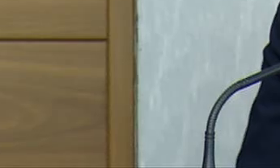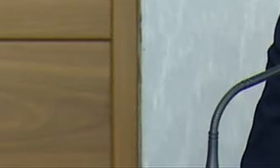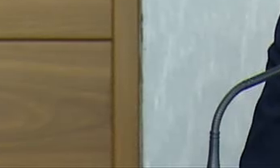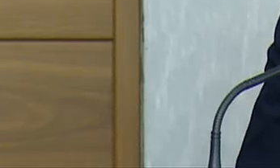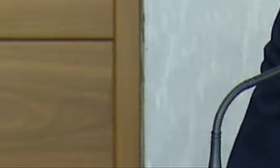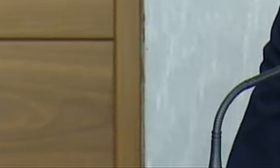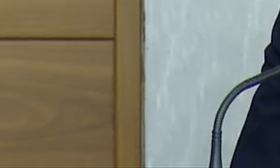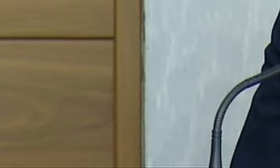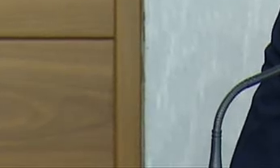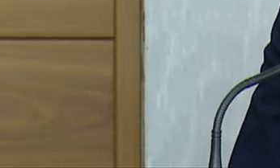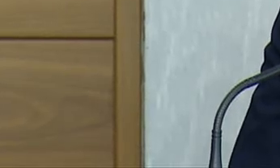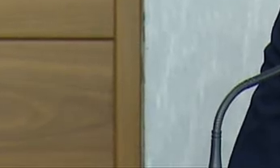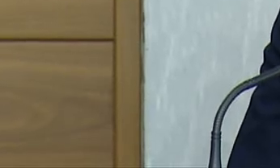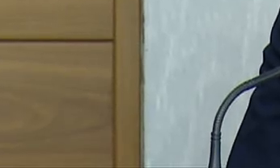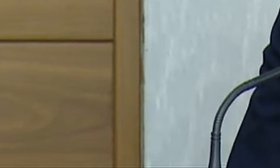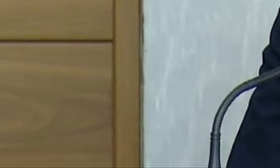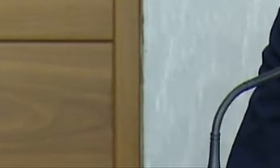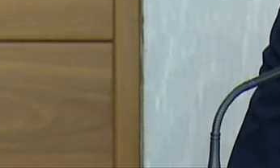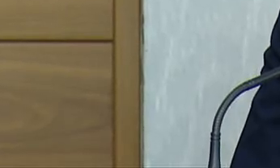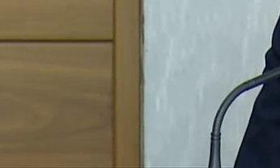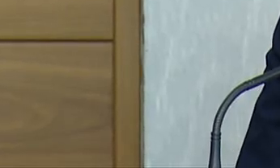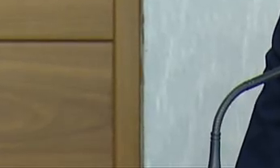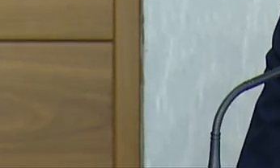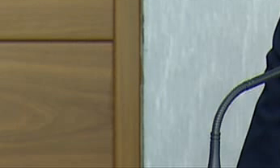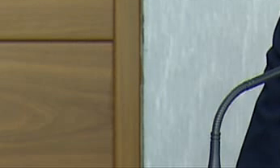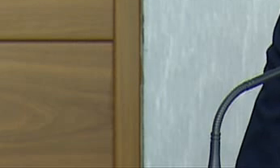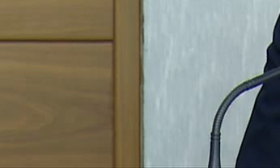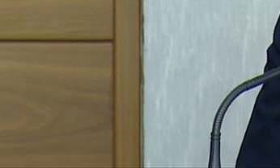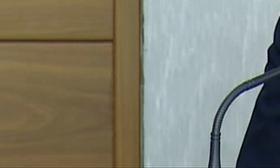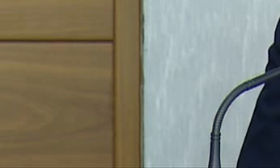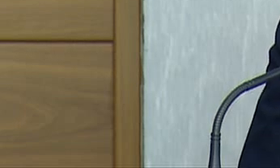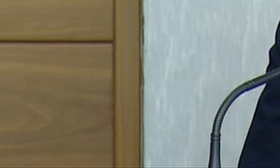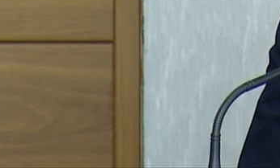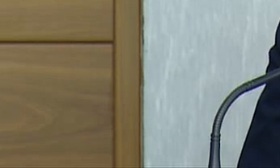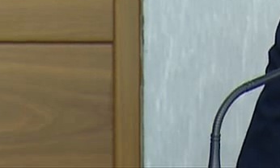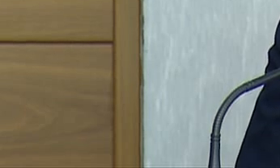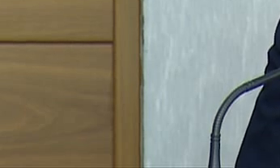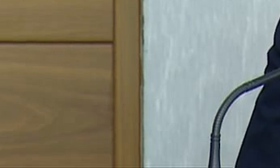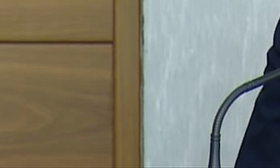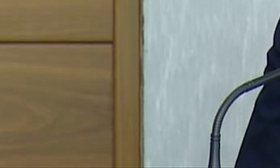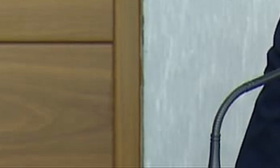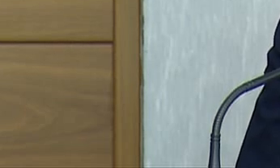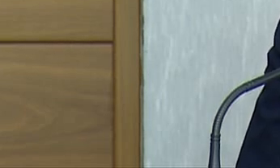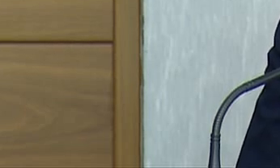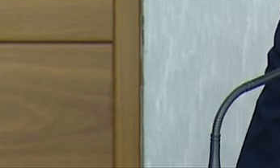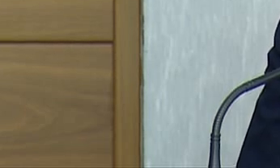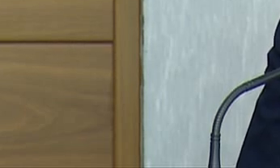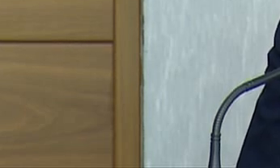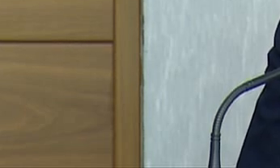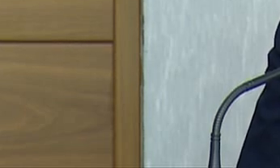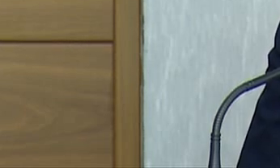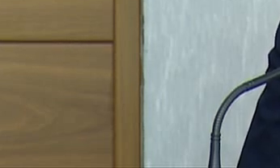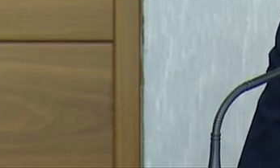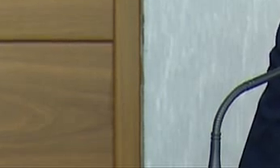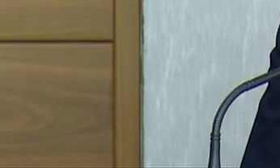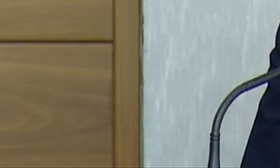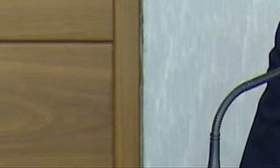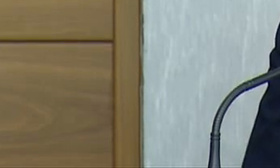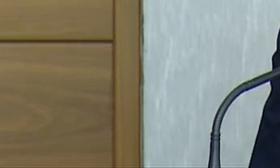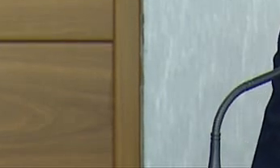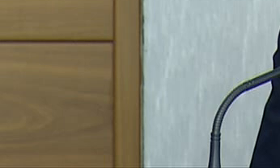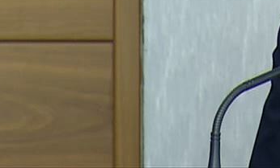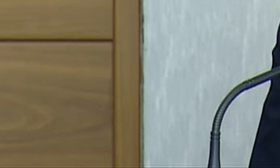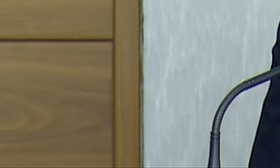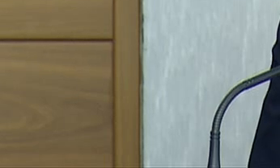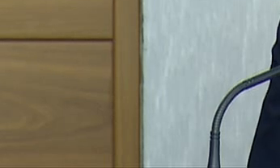Boa tarde, agradecer a presença do vereador Luiz Santos, dando continuidade na audiência pública das leis